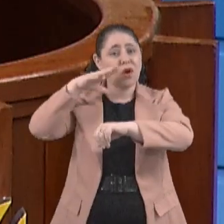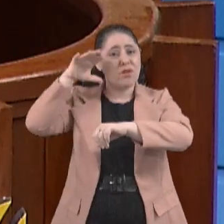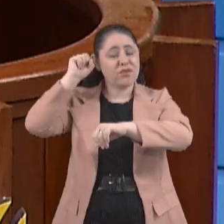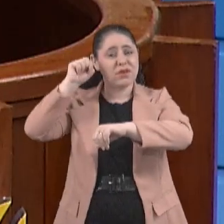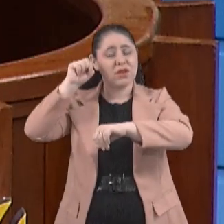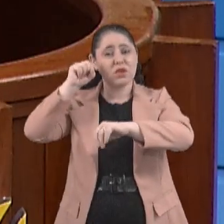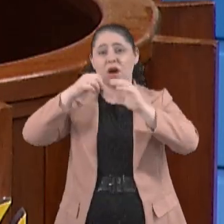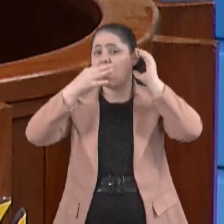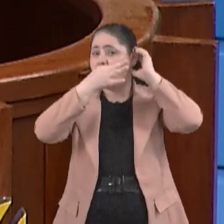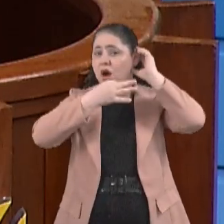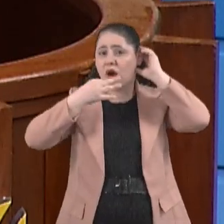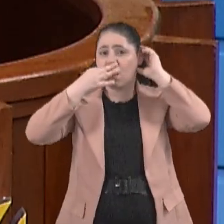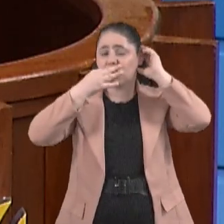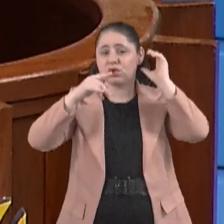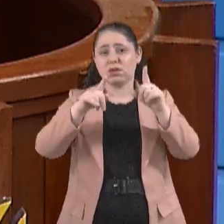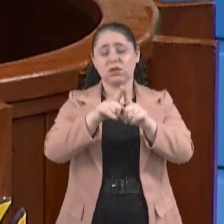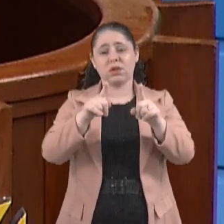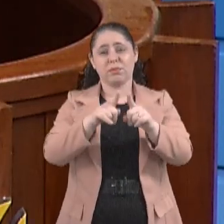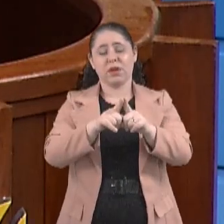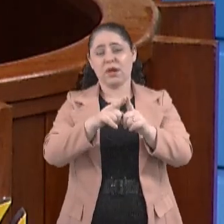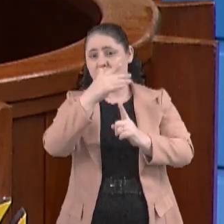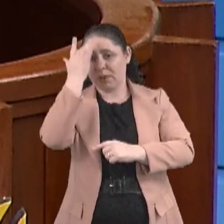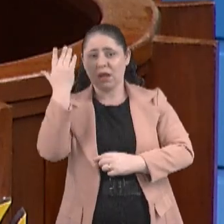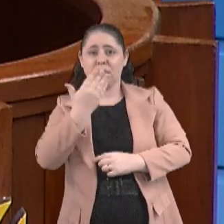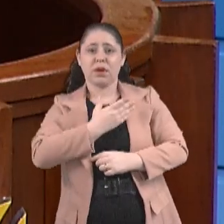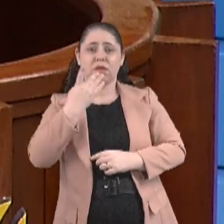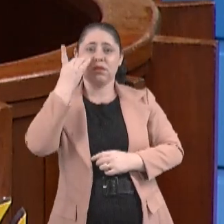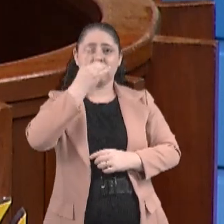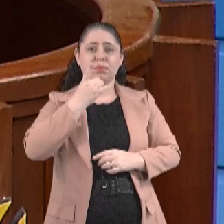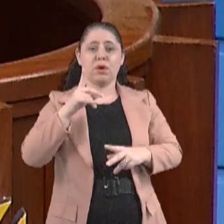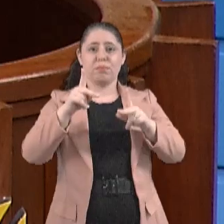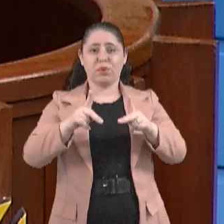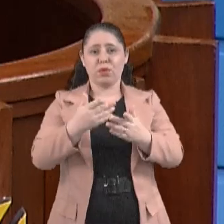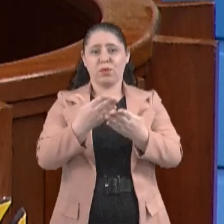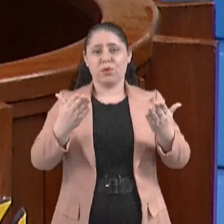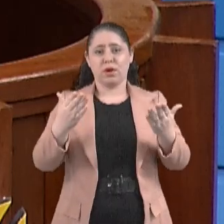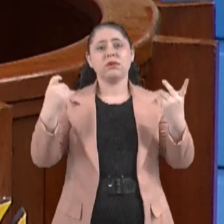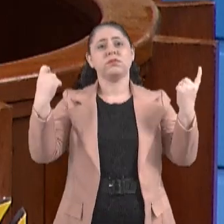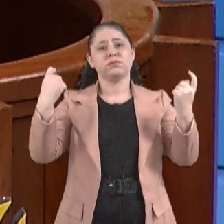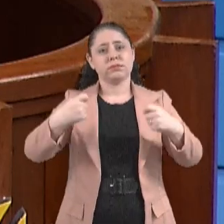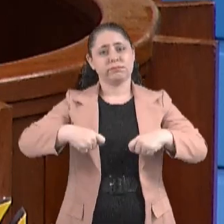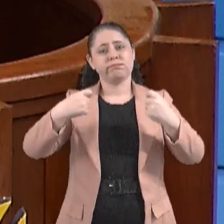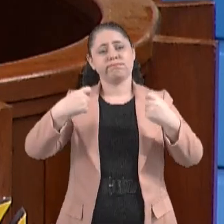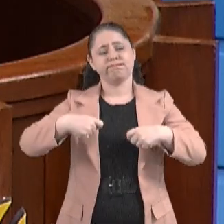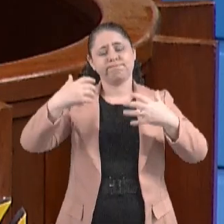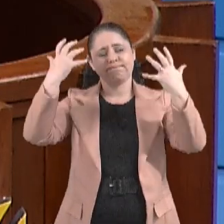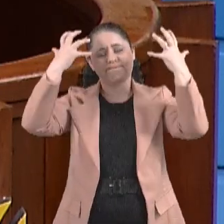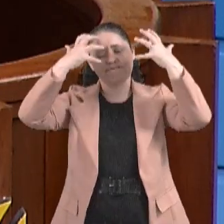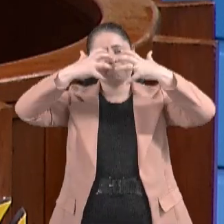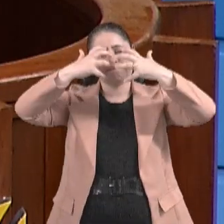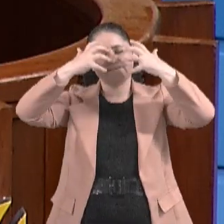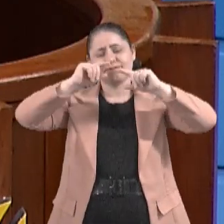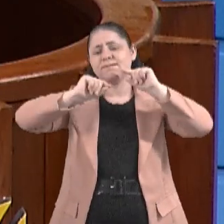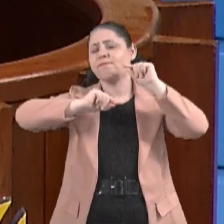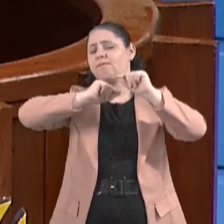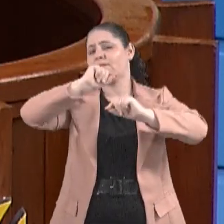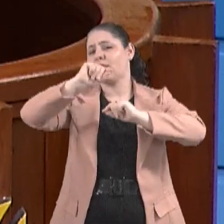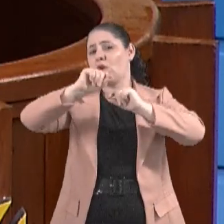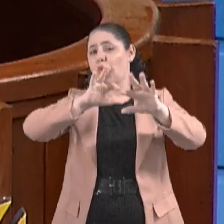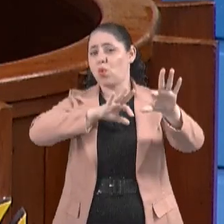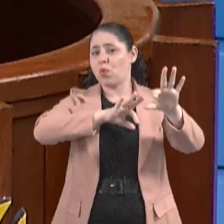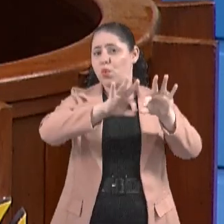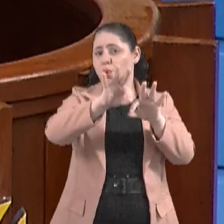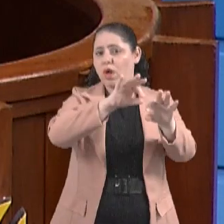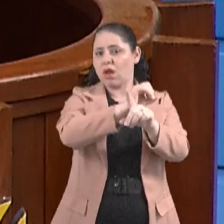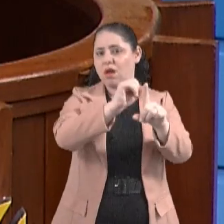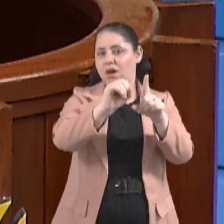ouvindo pelo rádio, aos nossos colegas deputados, ao público. É preciso refletir sobre a